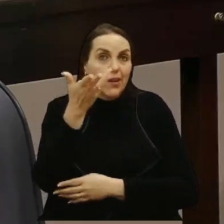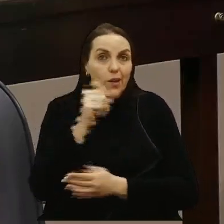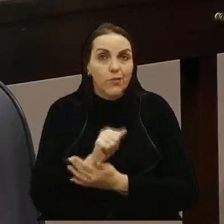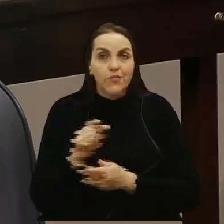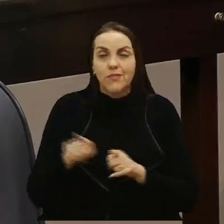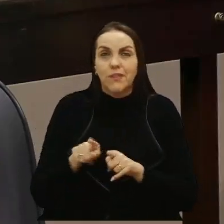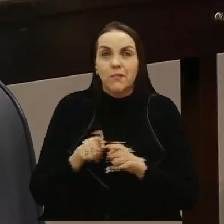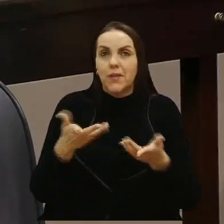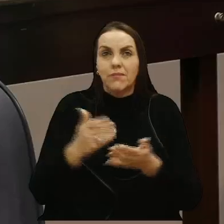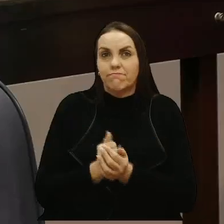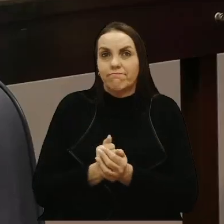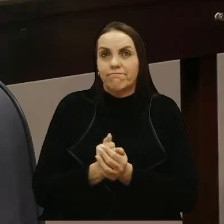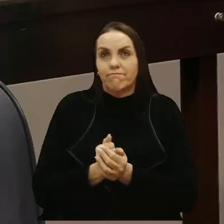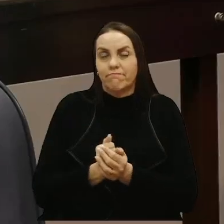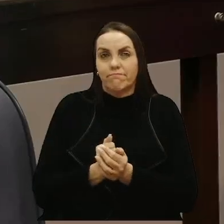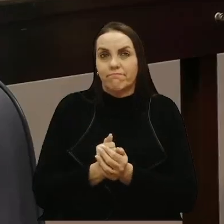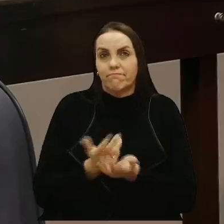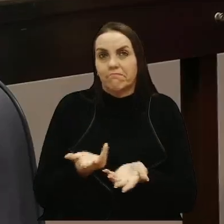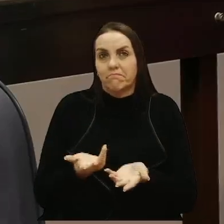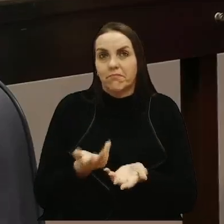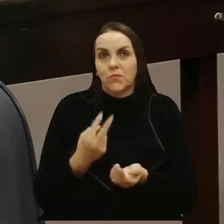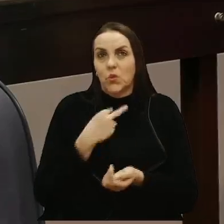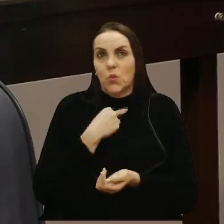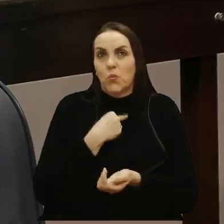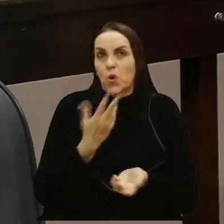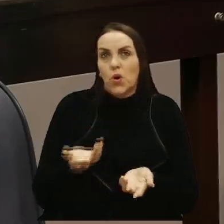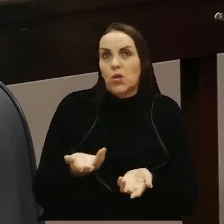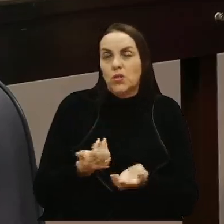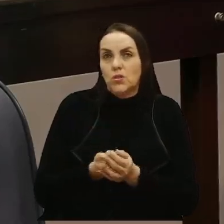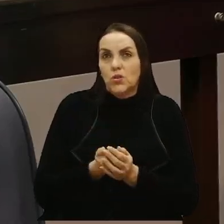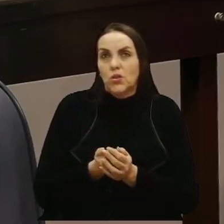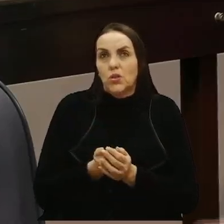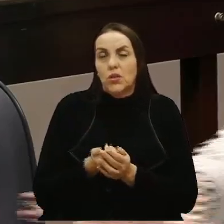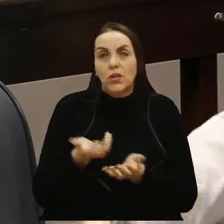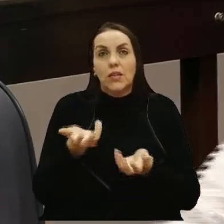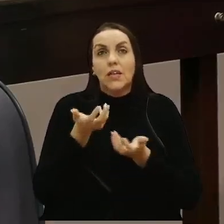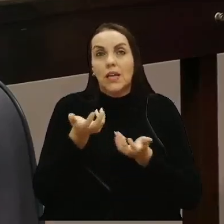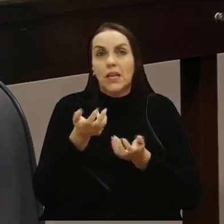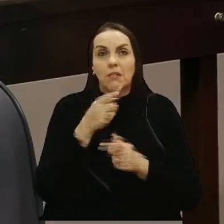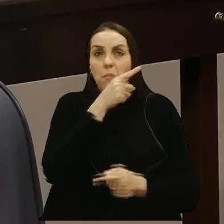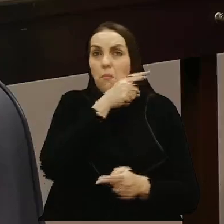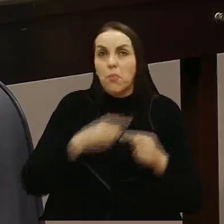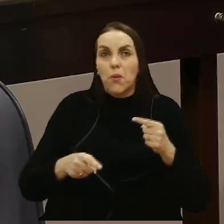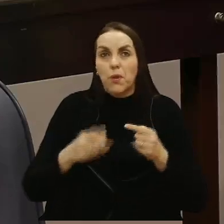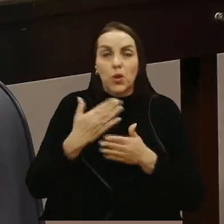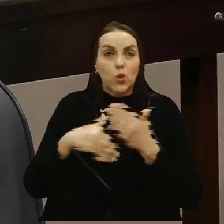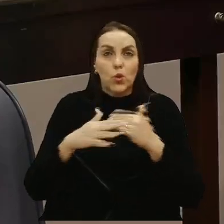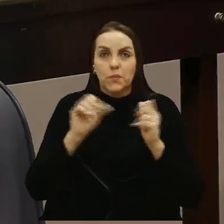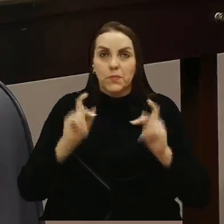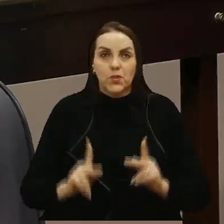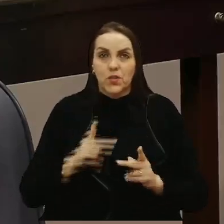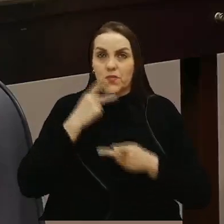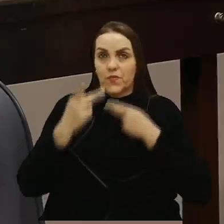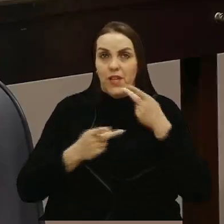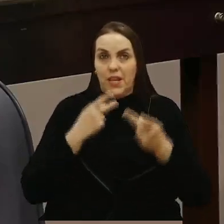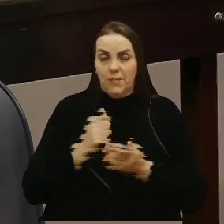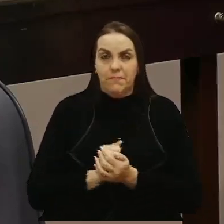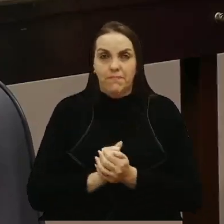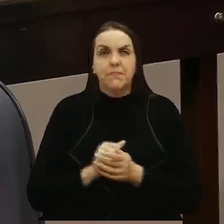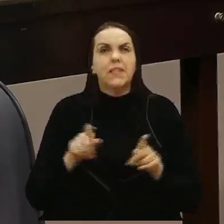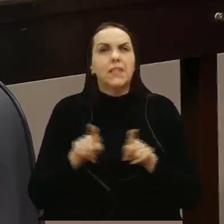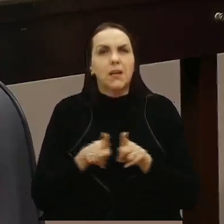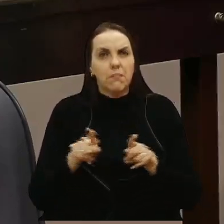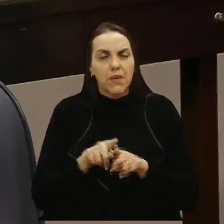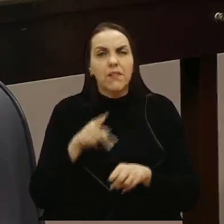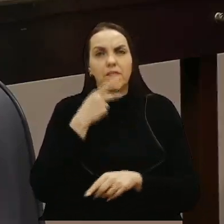tolir. O senhor está ouvindo aí no fone. Não é por isso que a gente vai estar querendo proibir todo mundo de falar aqui. Aliás, o senhor falou da